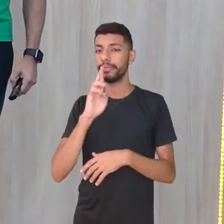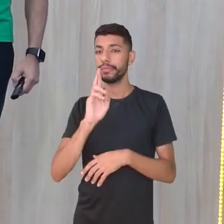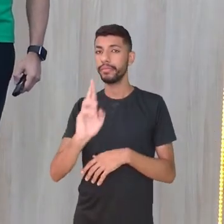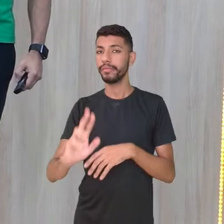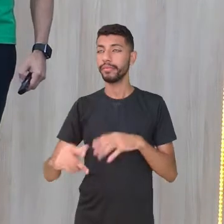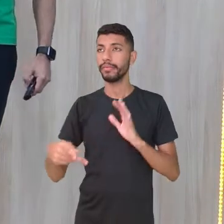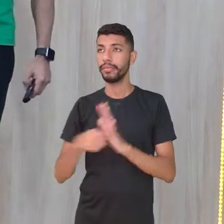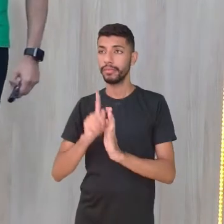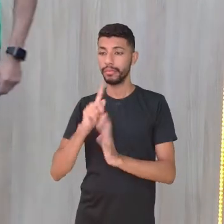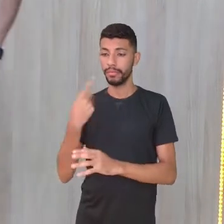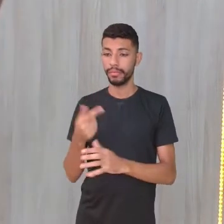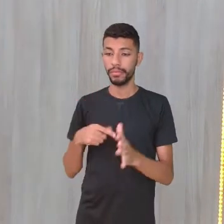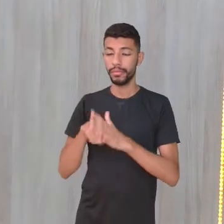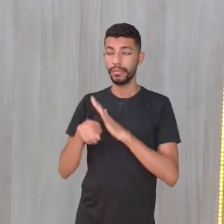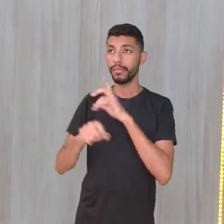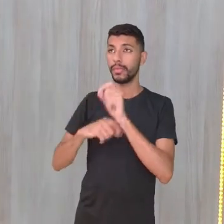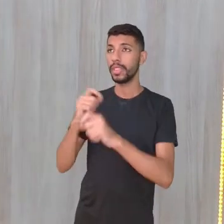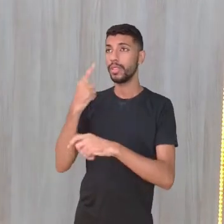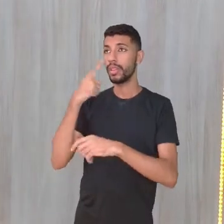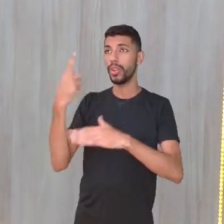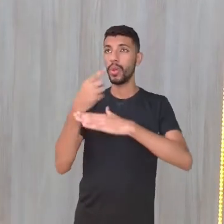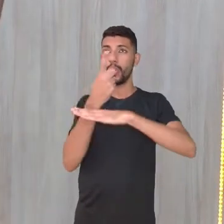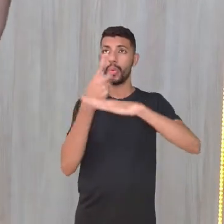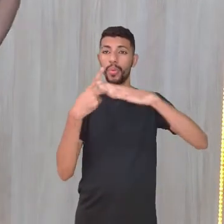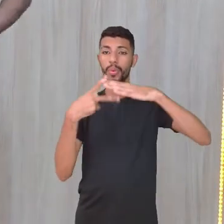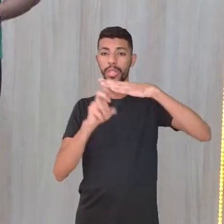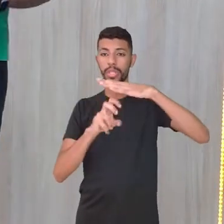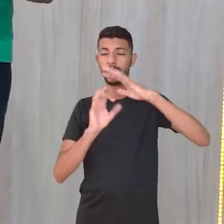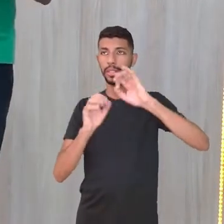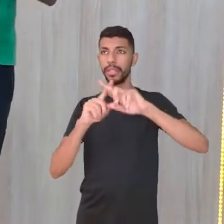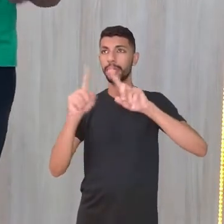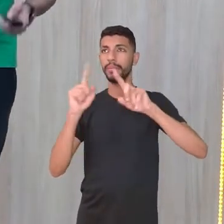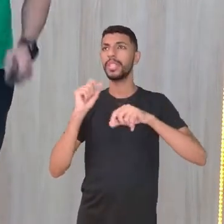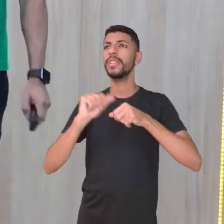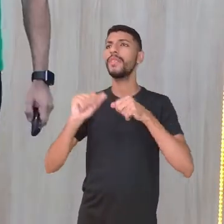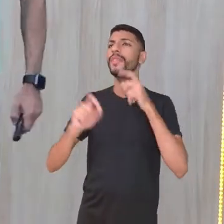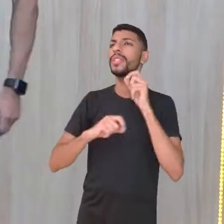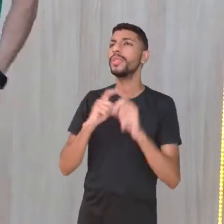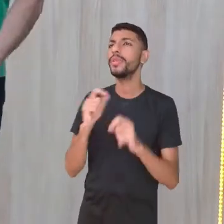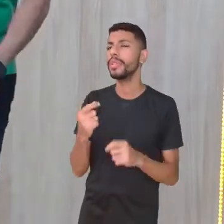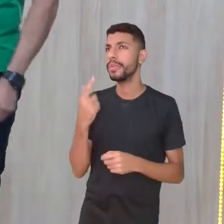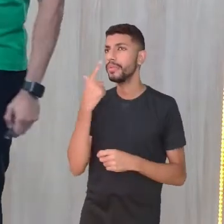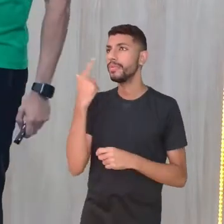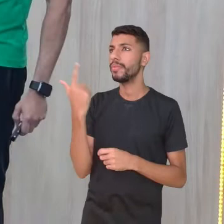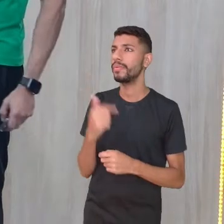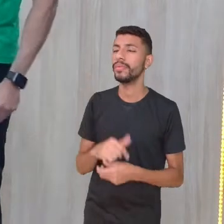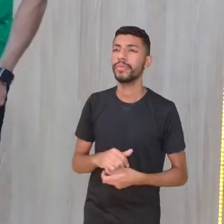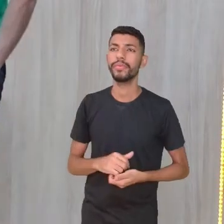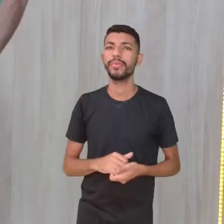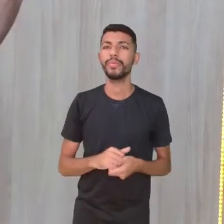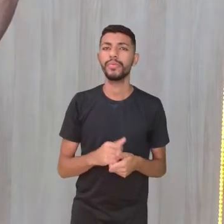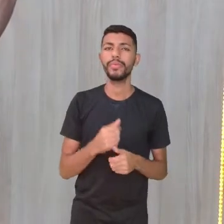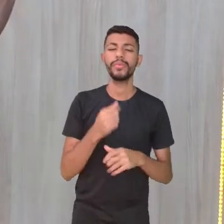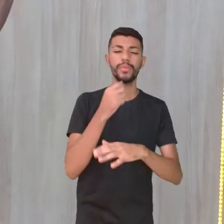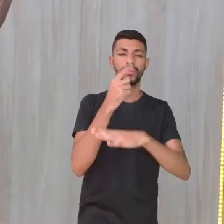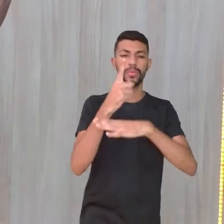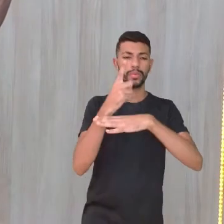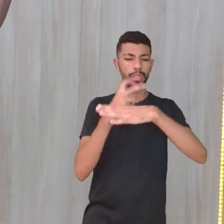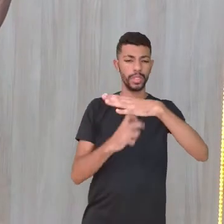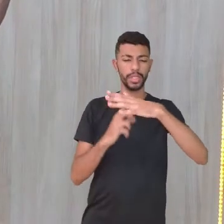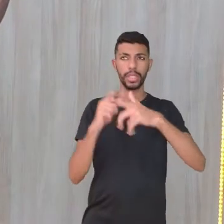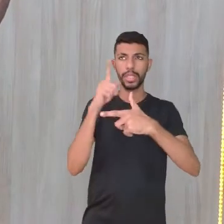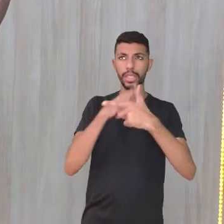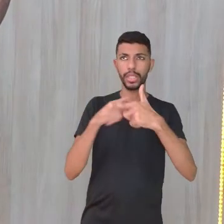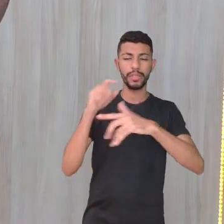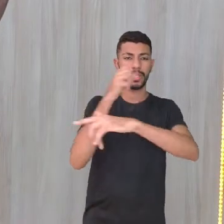resposta da nossa pergunta é 1/15. Mas o que foi que eu fiz com o 1/5